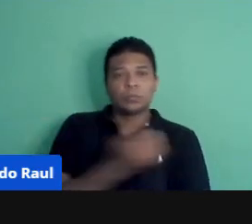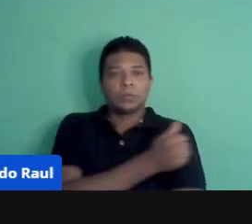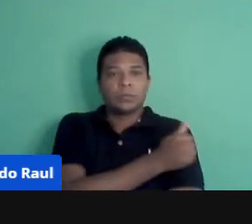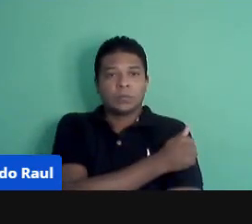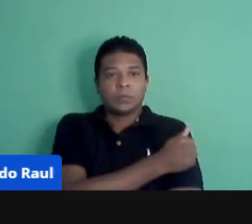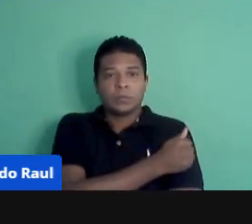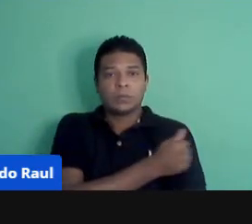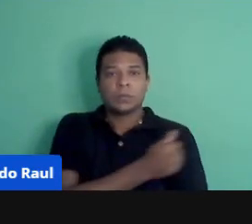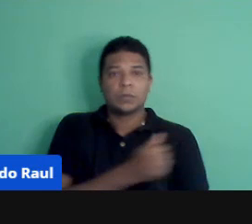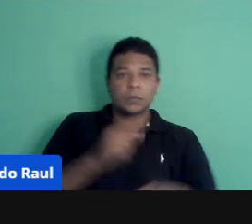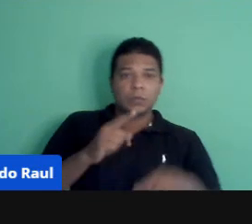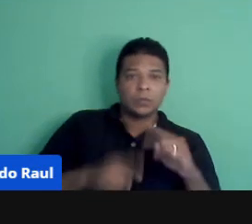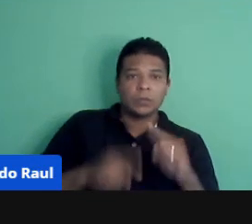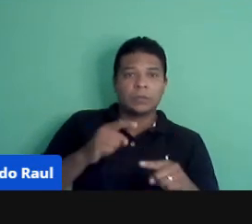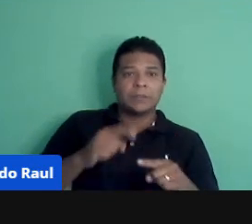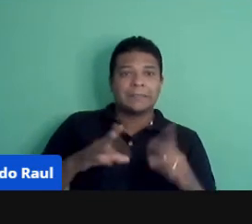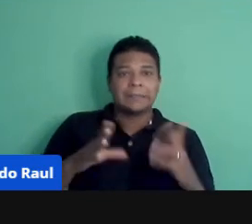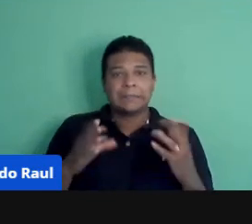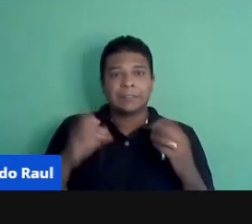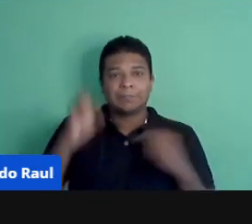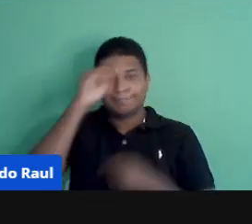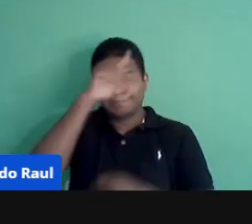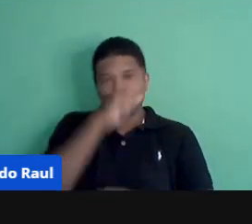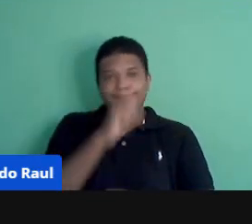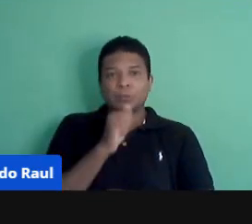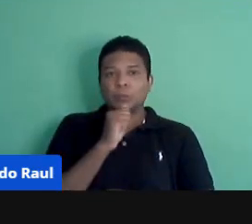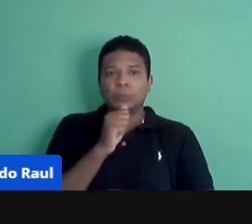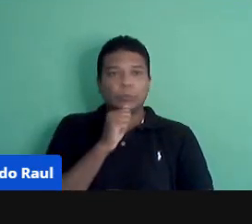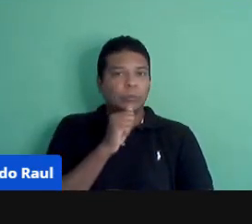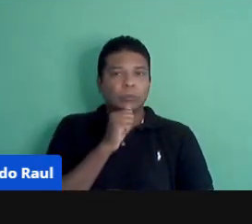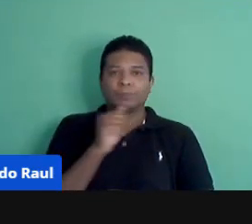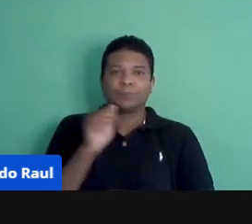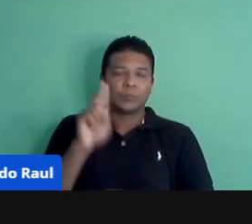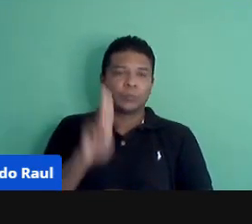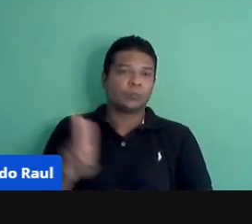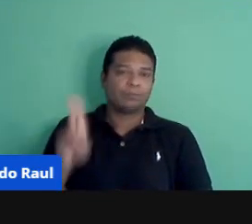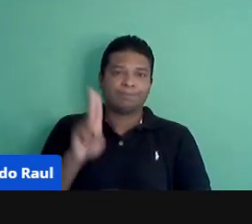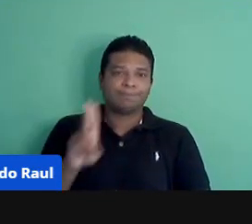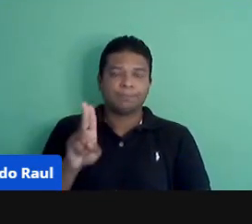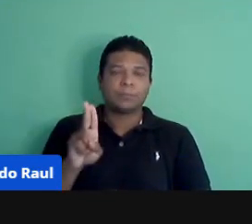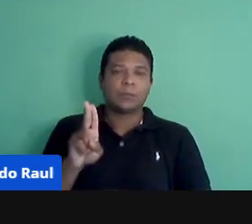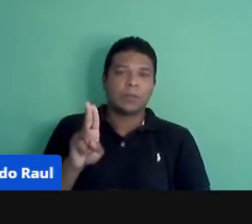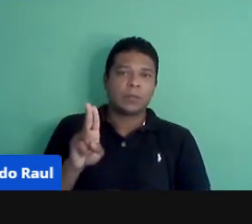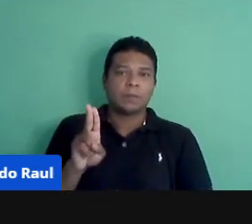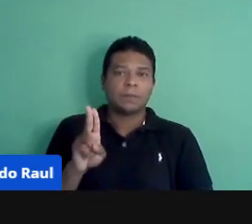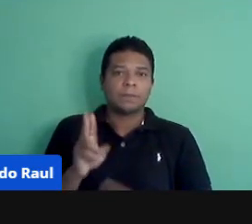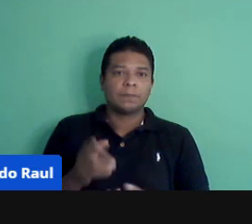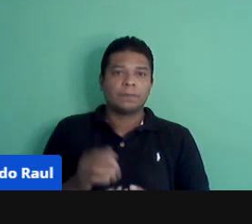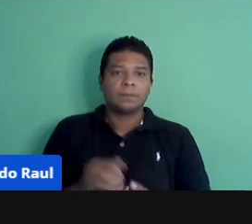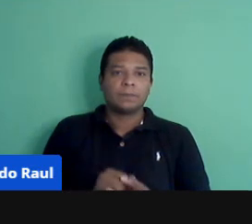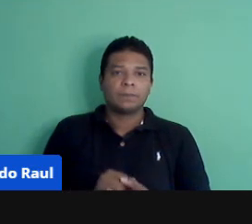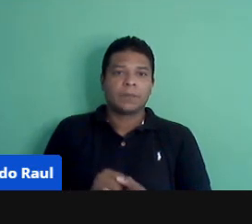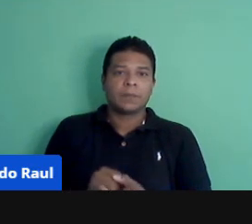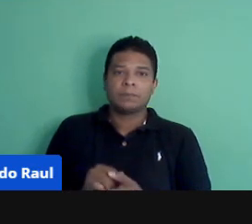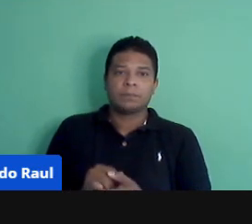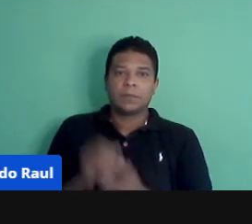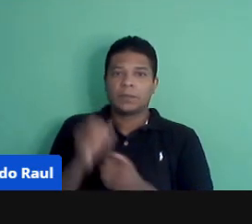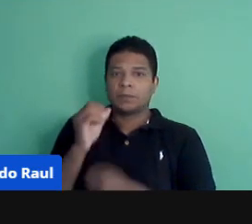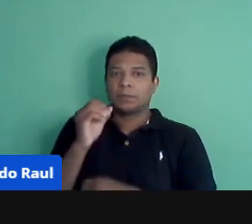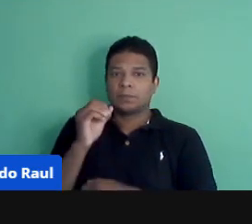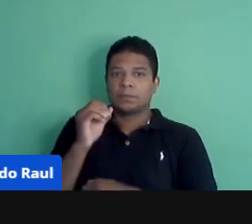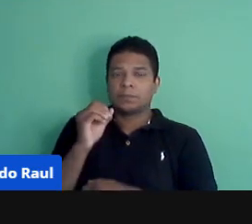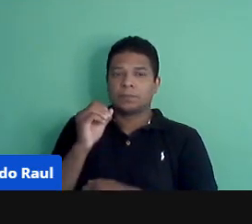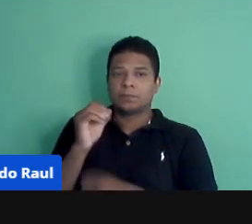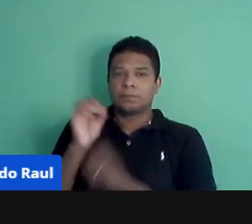eles tiveram muita dificuldade, não conseguiram utilizar, então eu já descarto, né? Então,